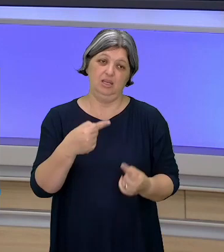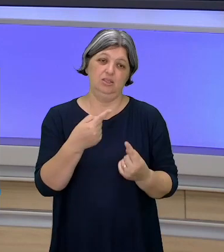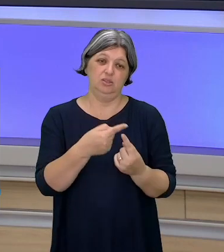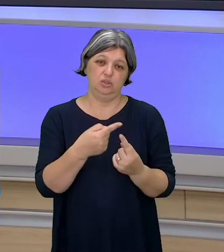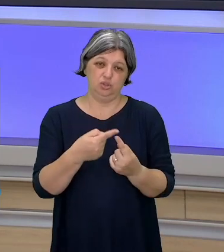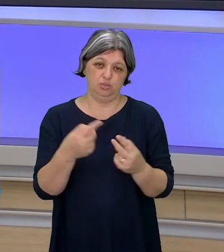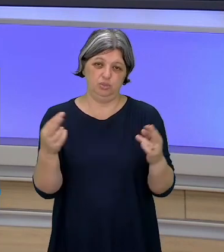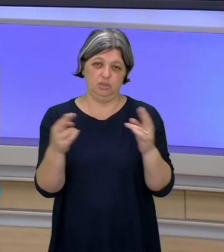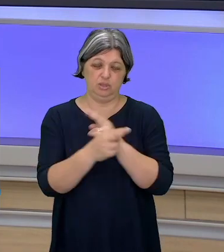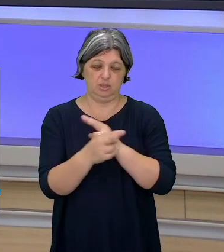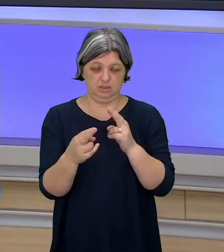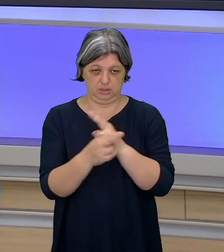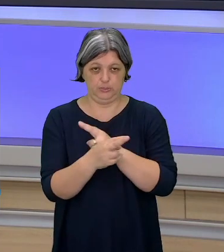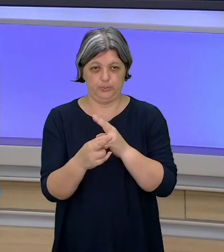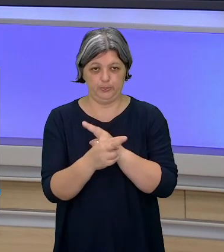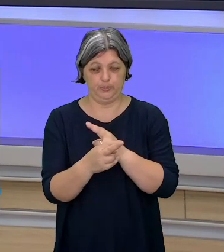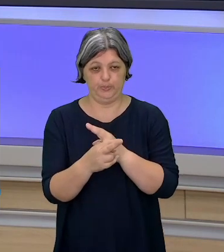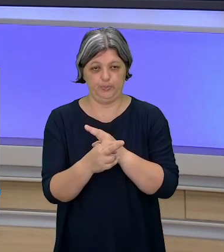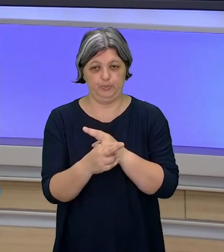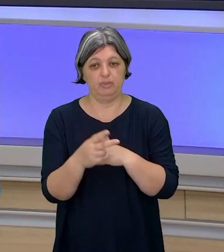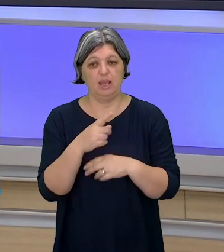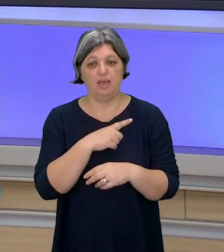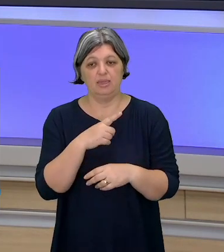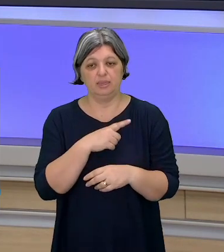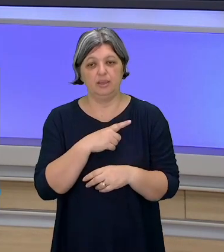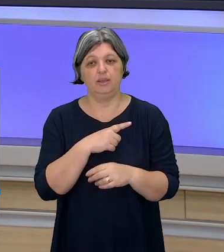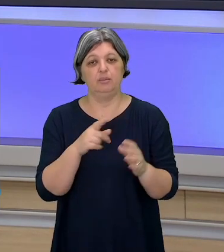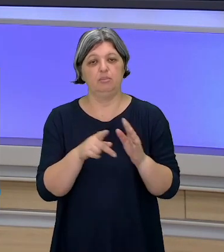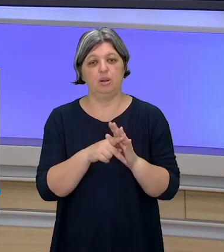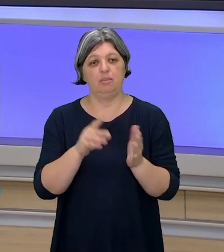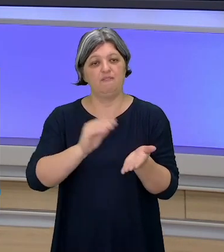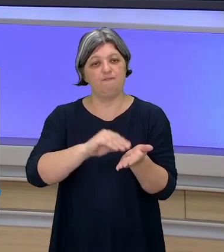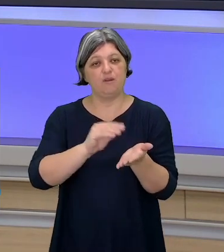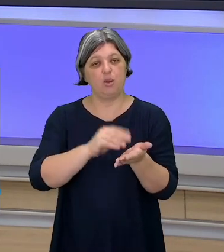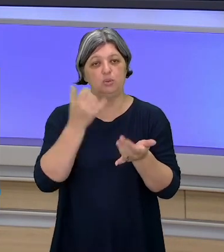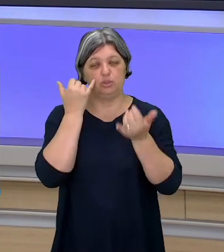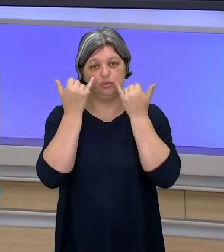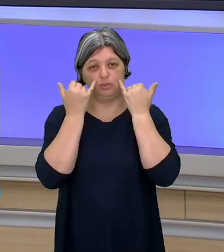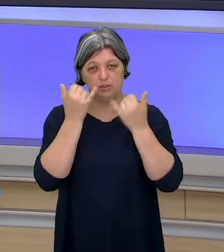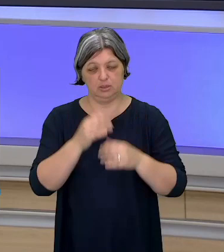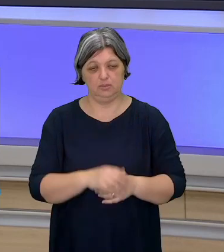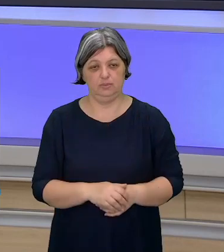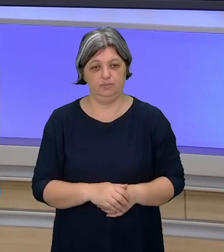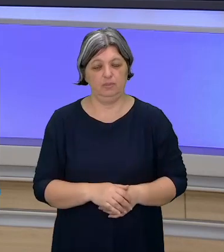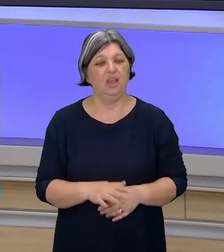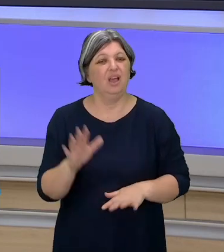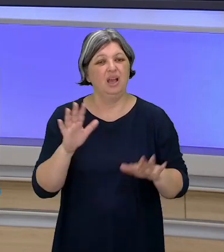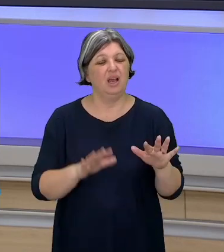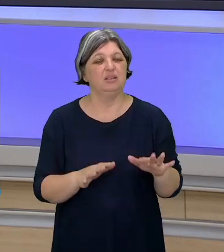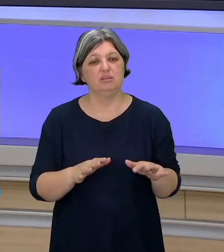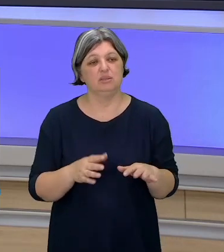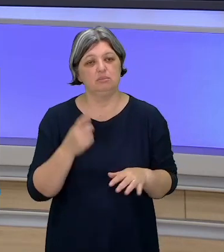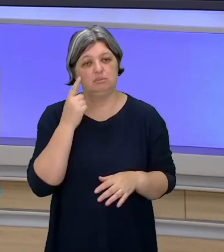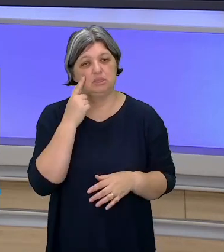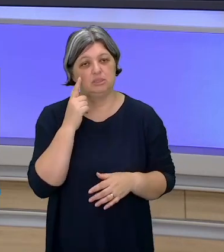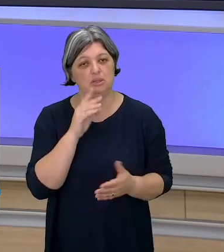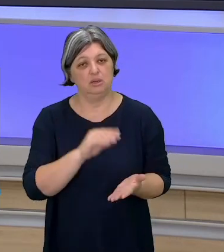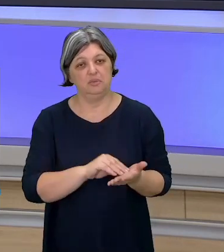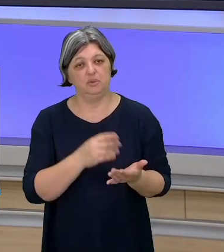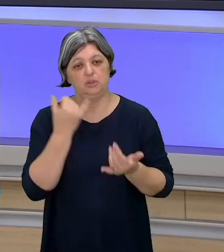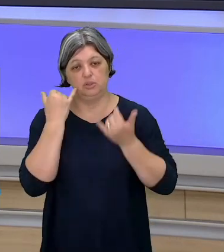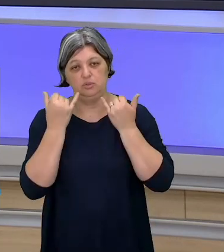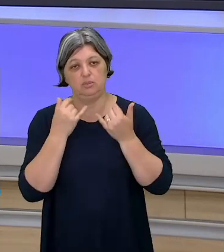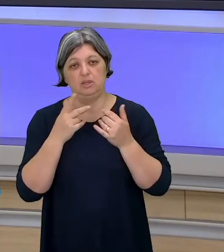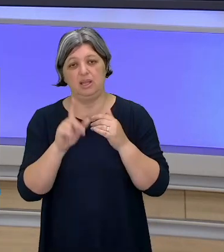de relação que a gente tem com a desinformação. Às vezes a gente acha que a desinformação ela é tipo